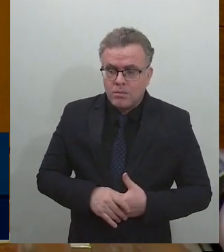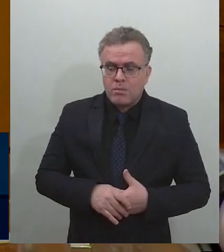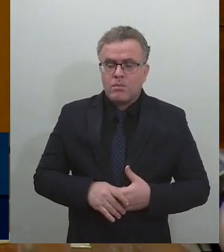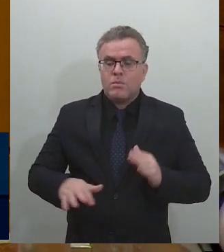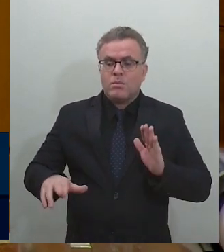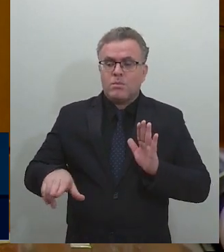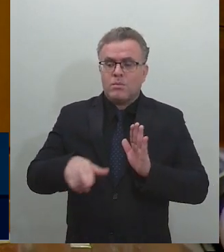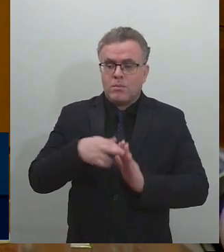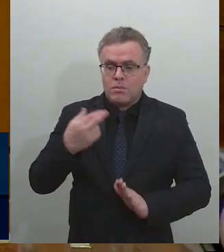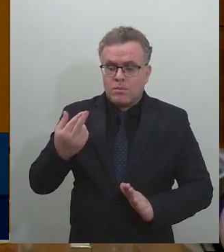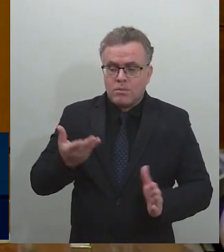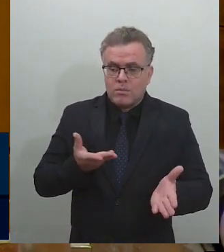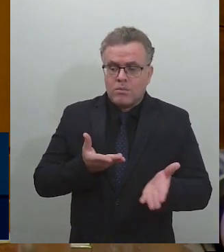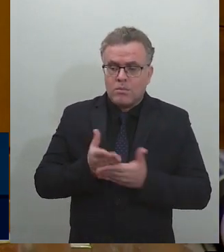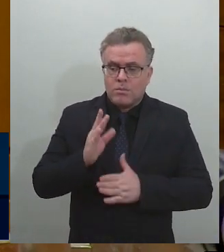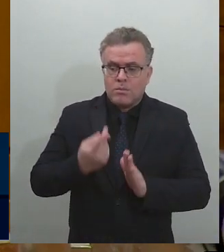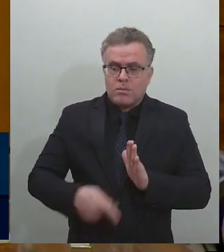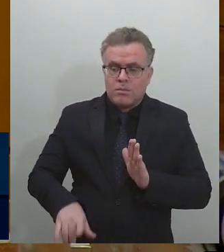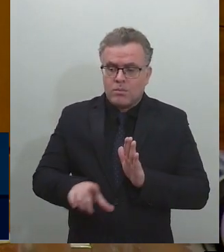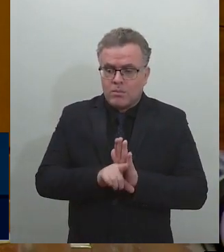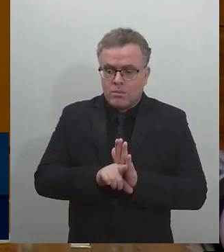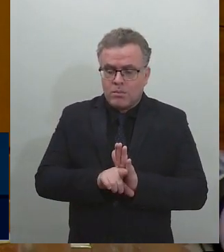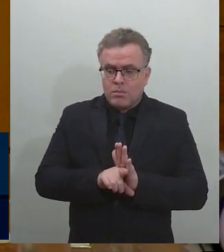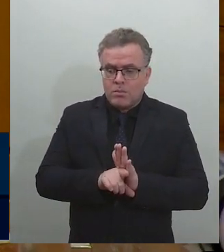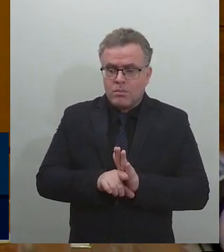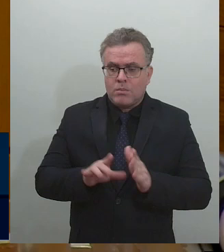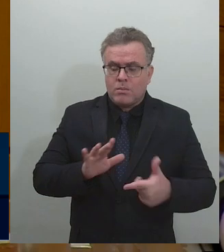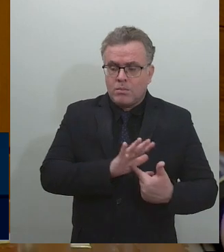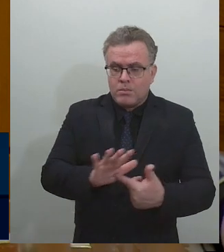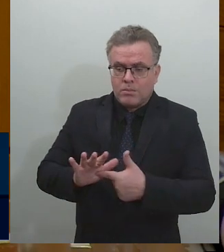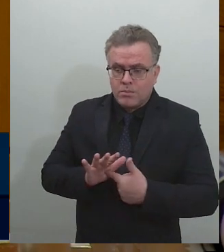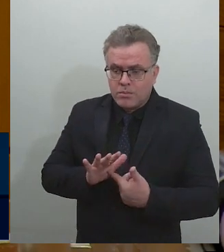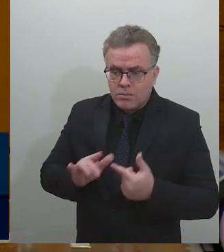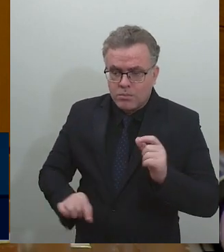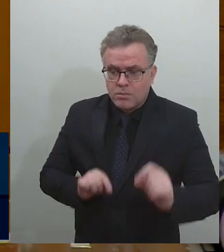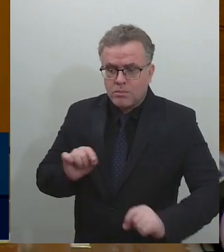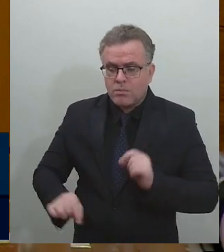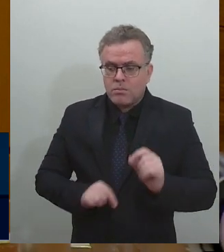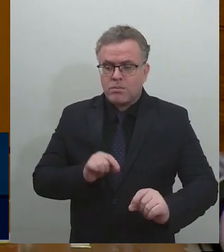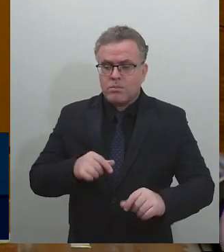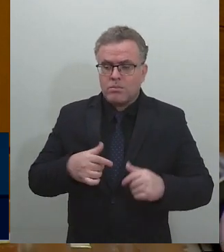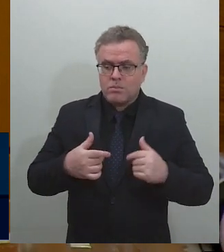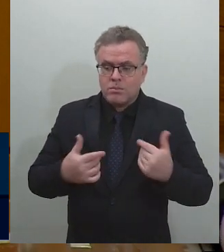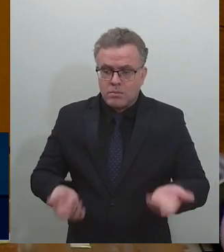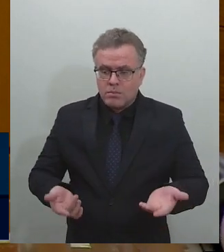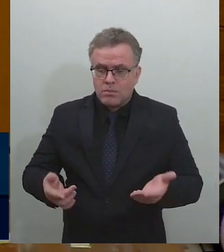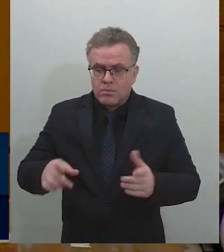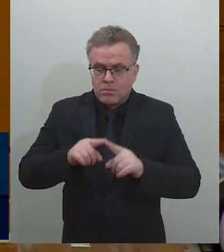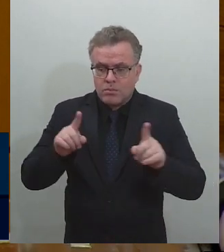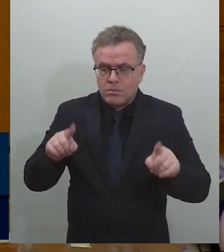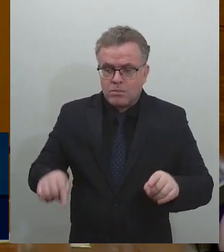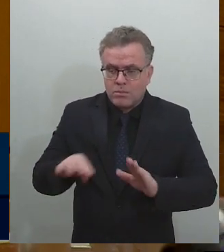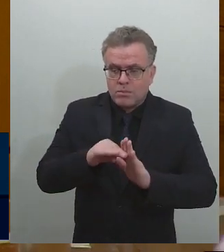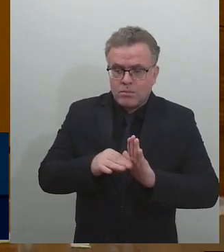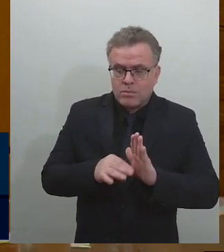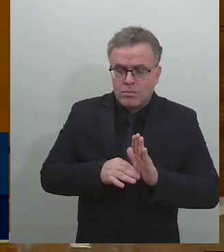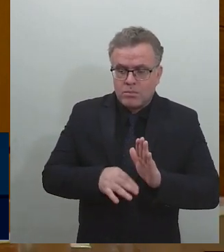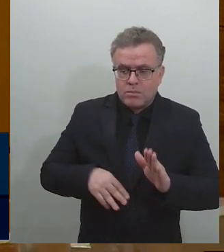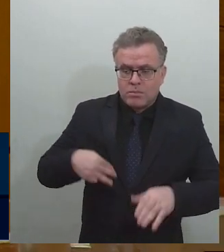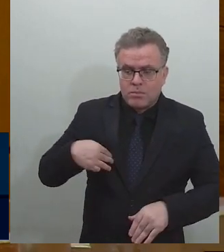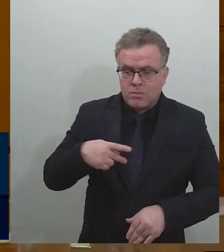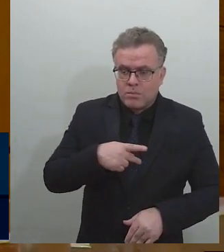lei que dispõe sobre alterações no quadro de pessoal dos serviços auxiliares do Ministério Público do Estado de Sergipe. Esse